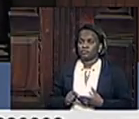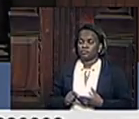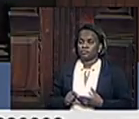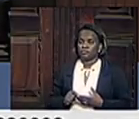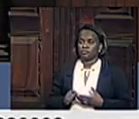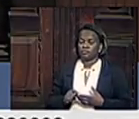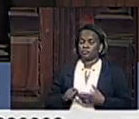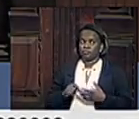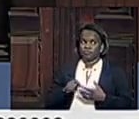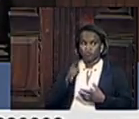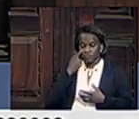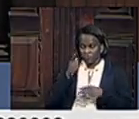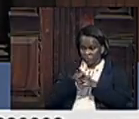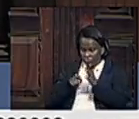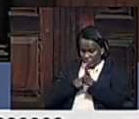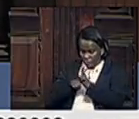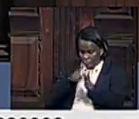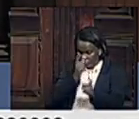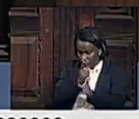constatar